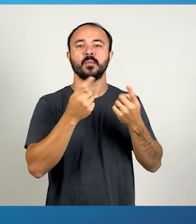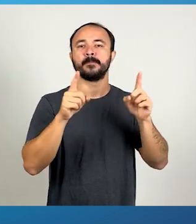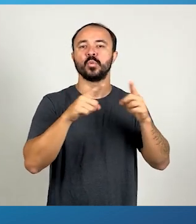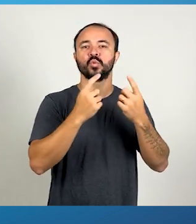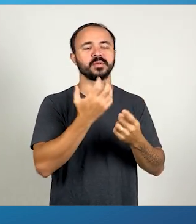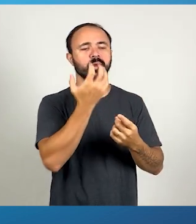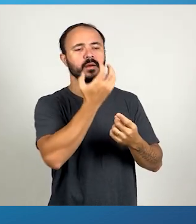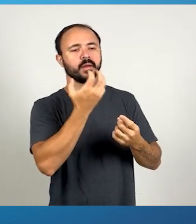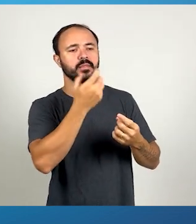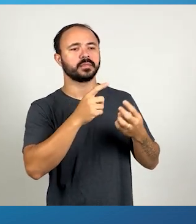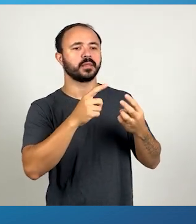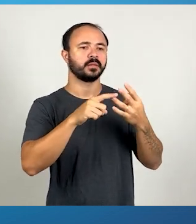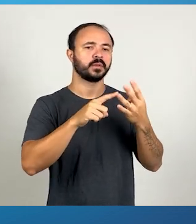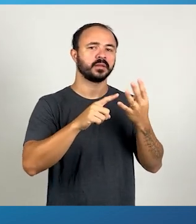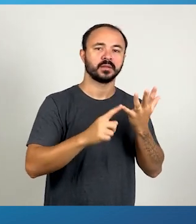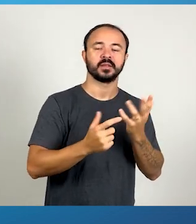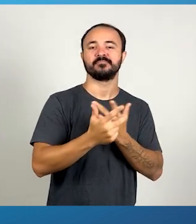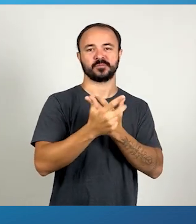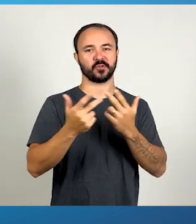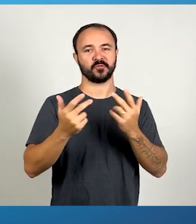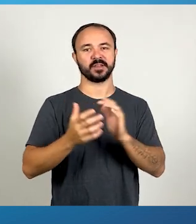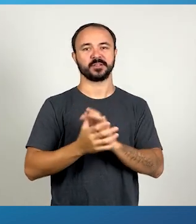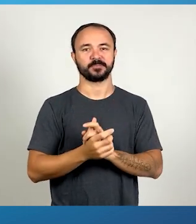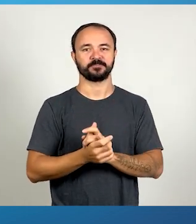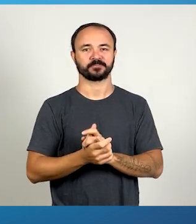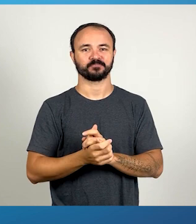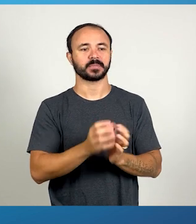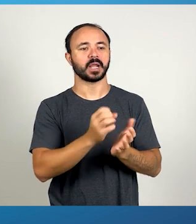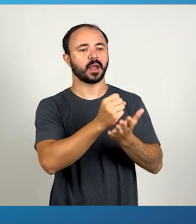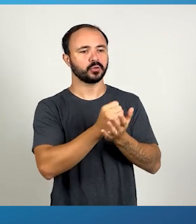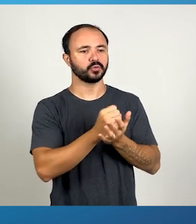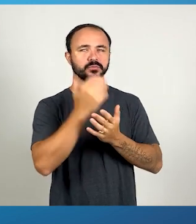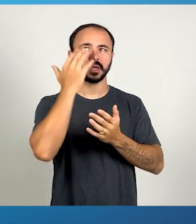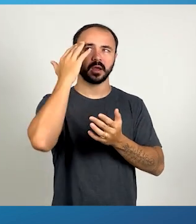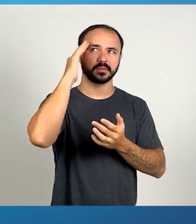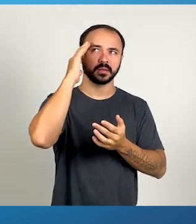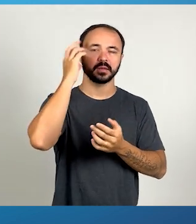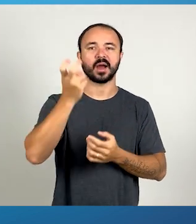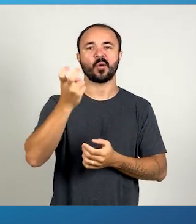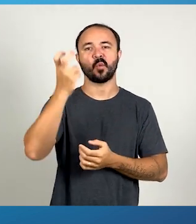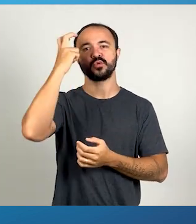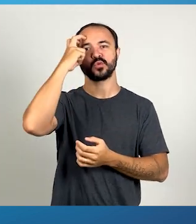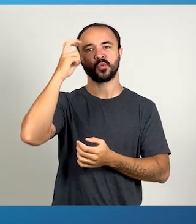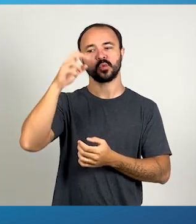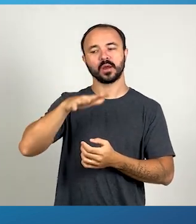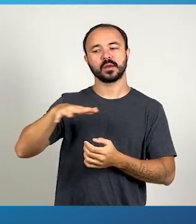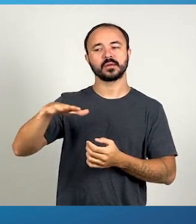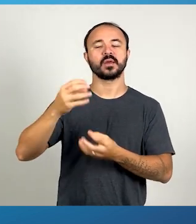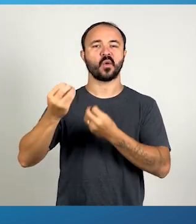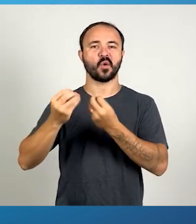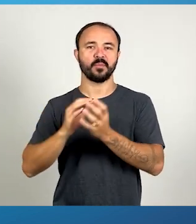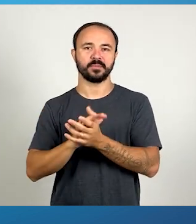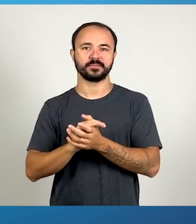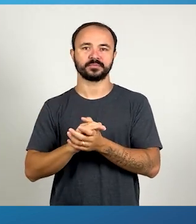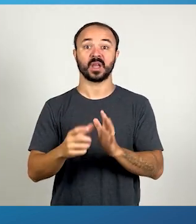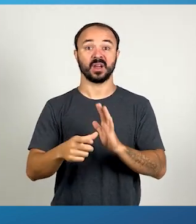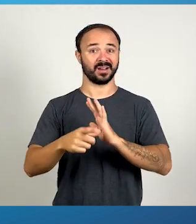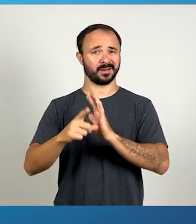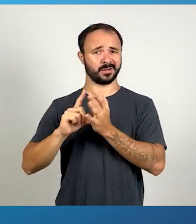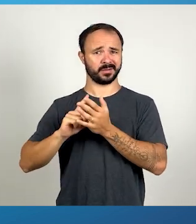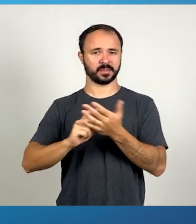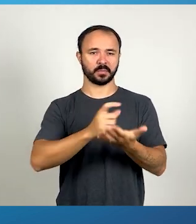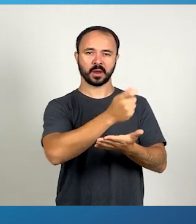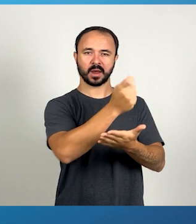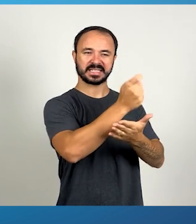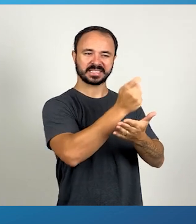a entender a cultura de um povo. Principalmente, pessoal, antes de haver a escrita, os livros,